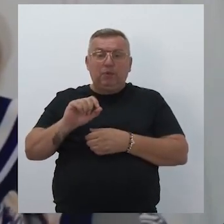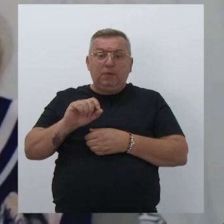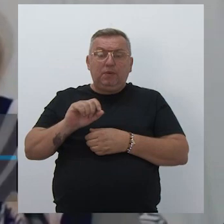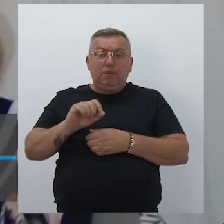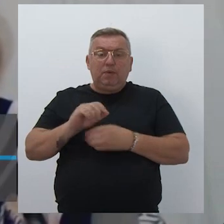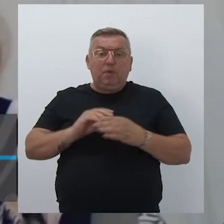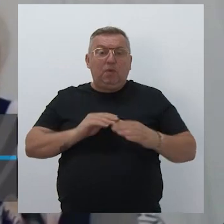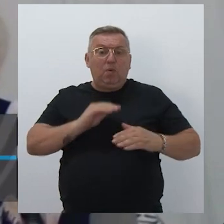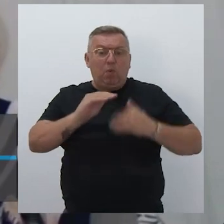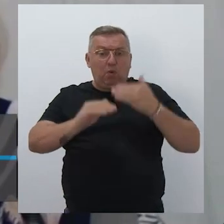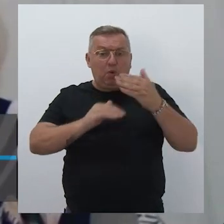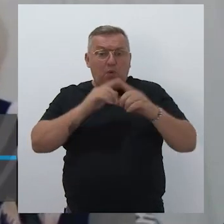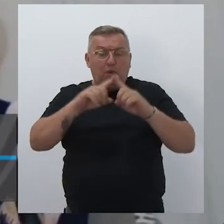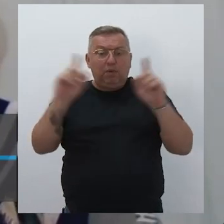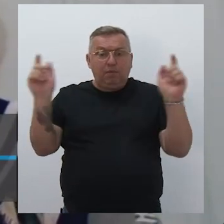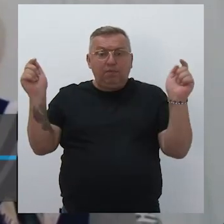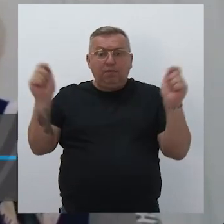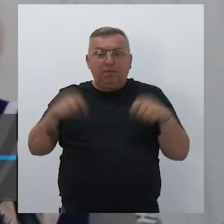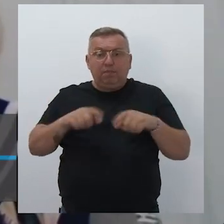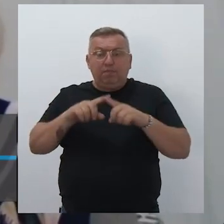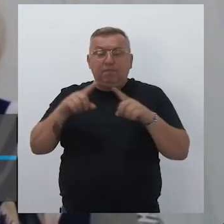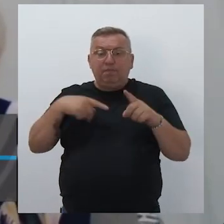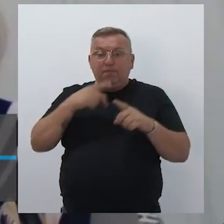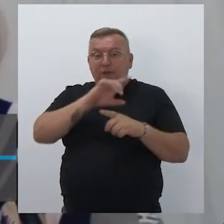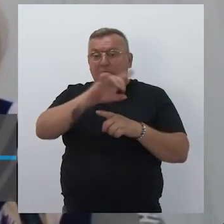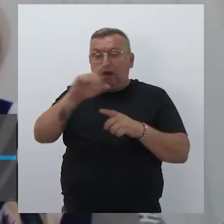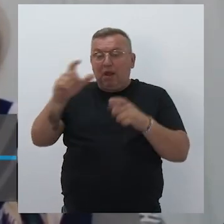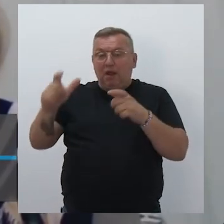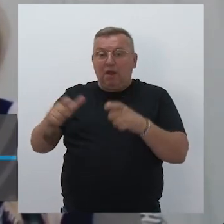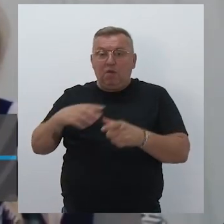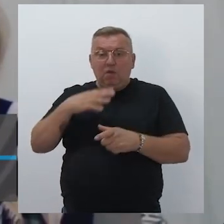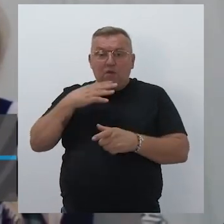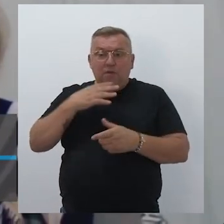o desenvolvimento das competências em cada área do conhecimento.